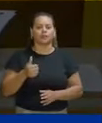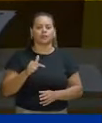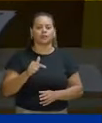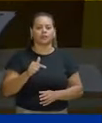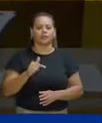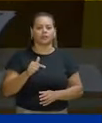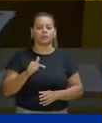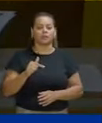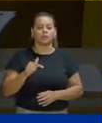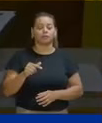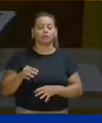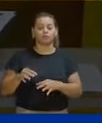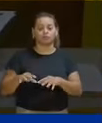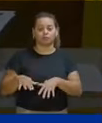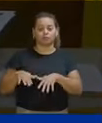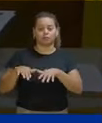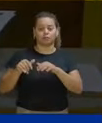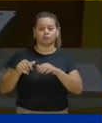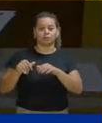sessão administrativa ordinária.